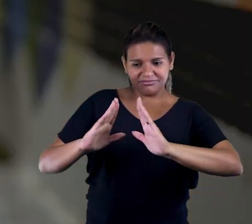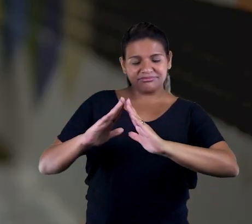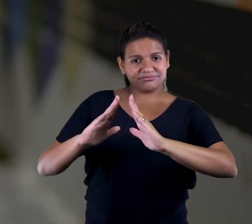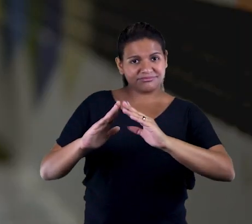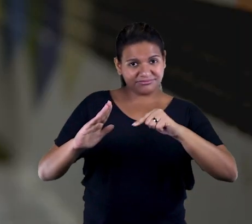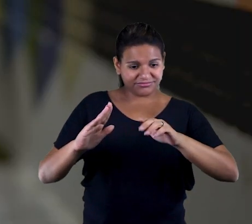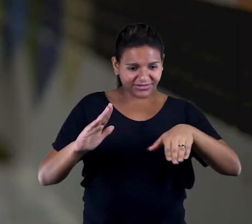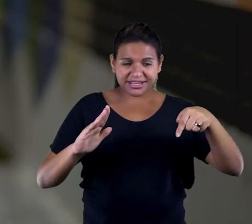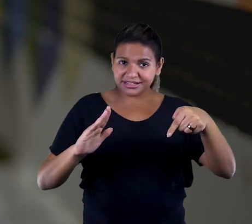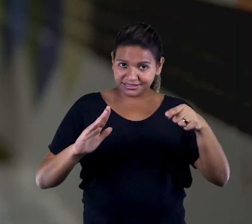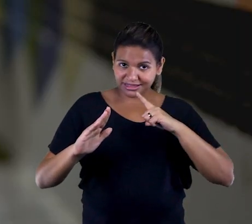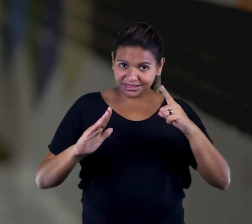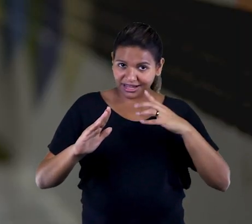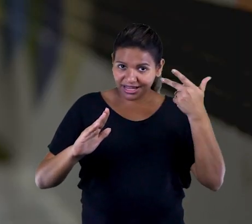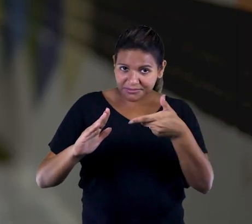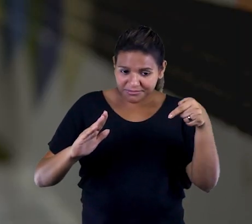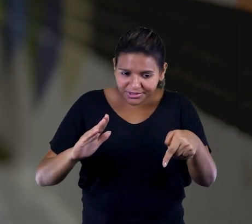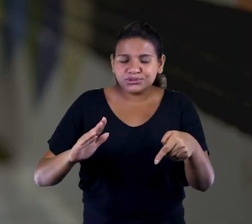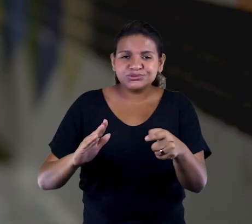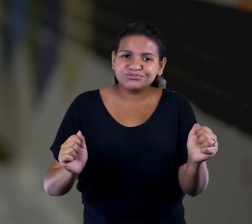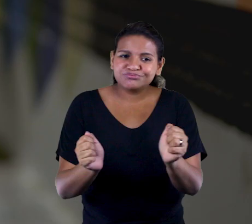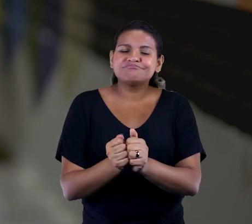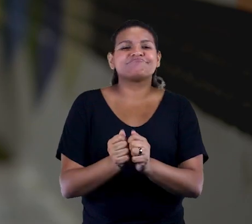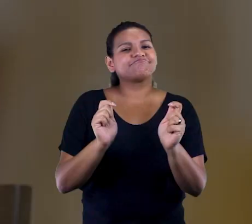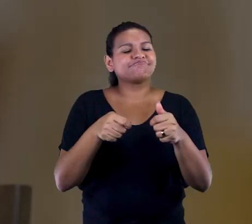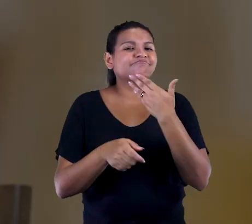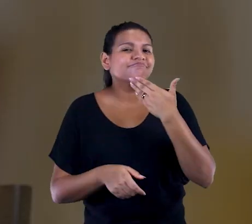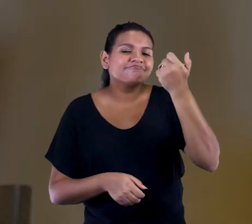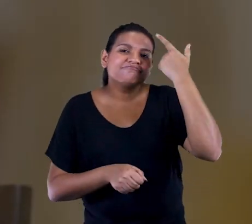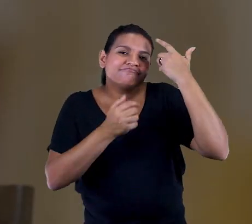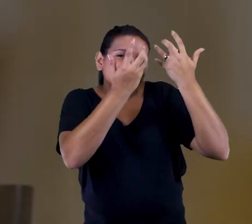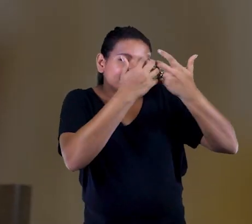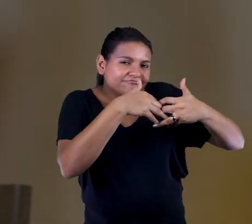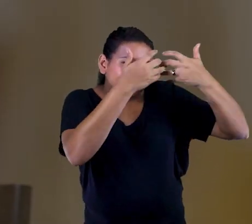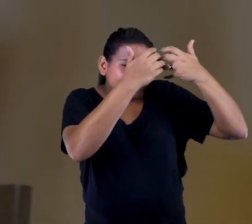casa conseguem se desenvolver melhor aspectos cognitivos, senso de